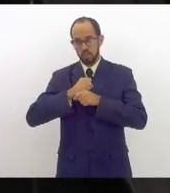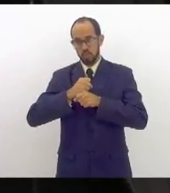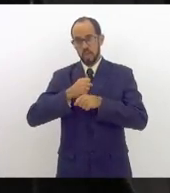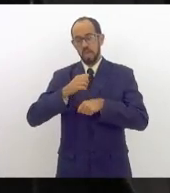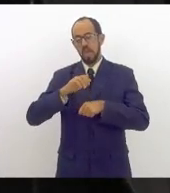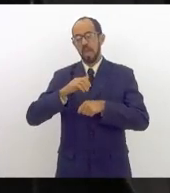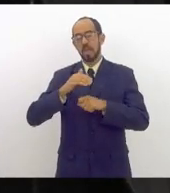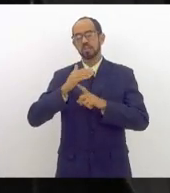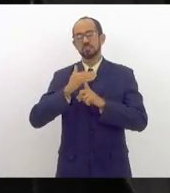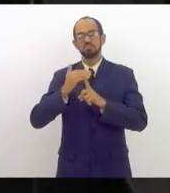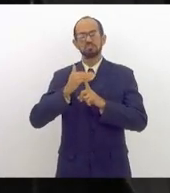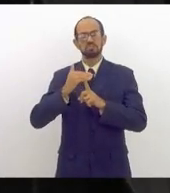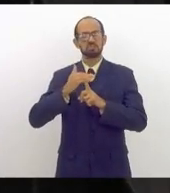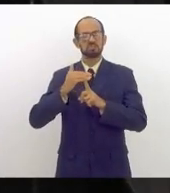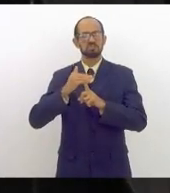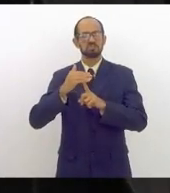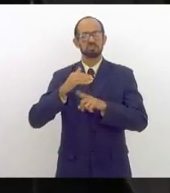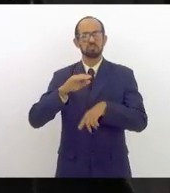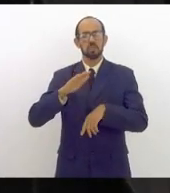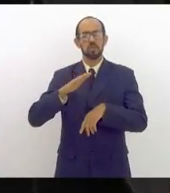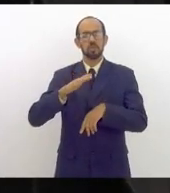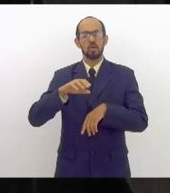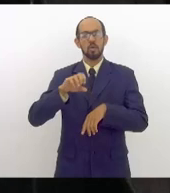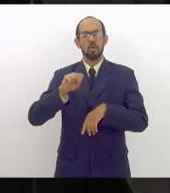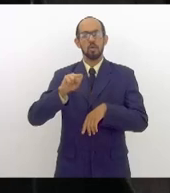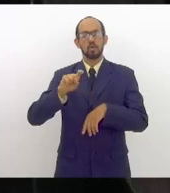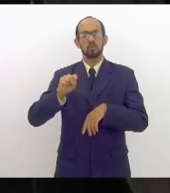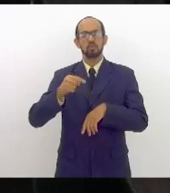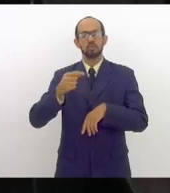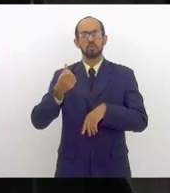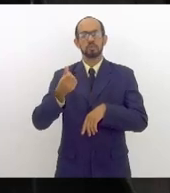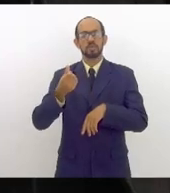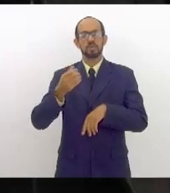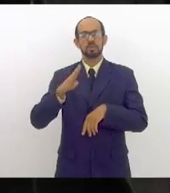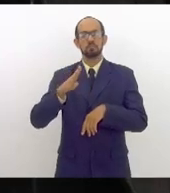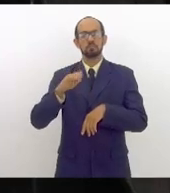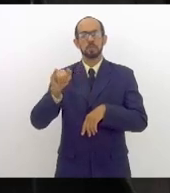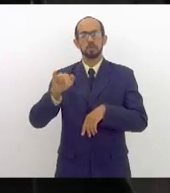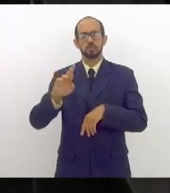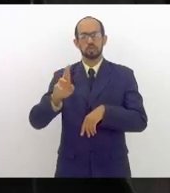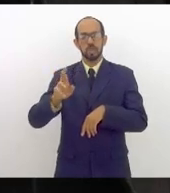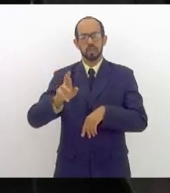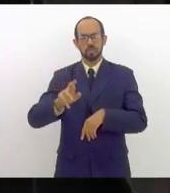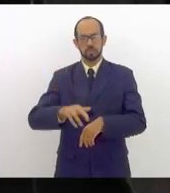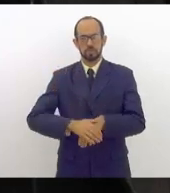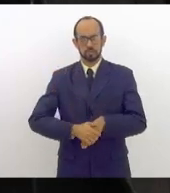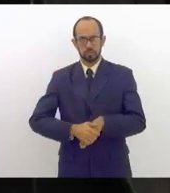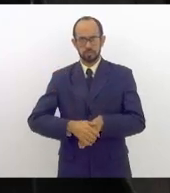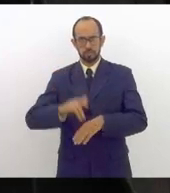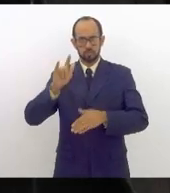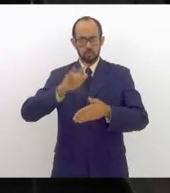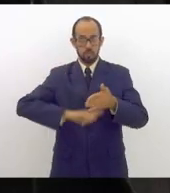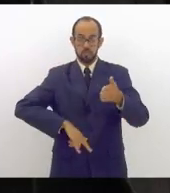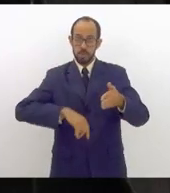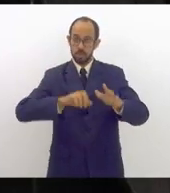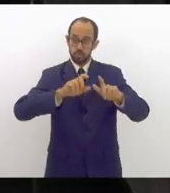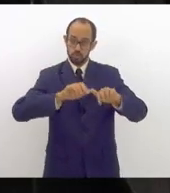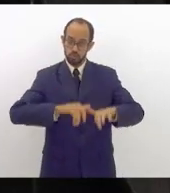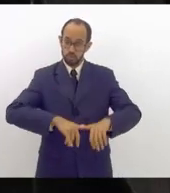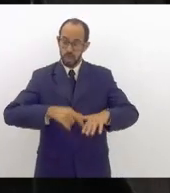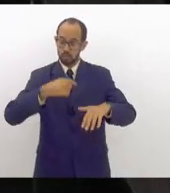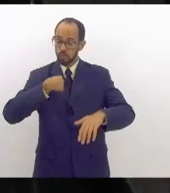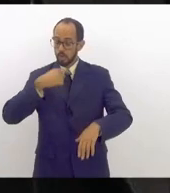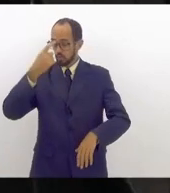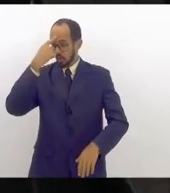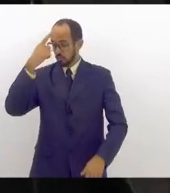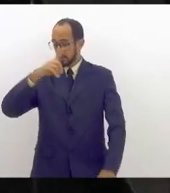na ordem de 8,6 bilhões de reais. Documento escrito, não sou eu que estou inventando o